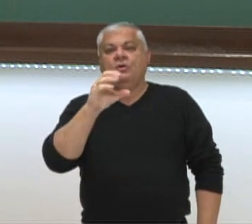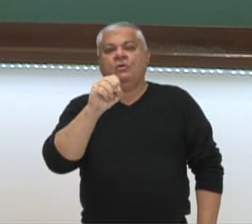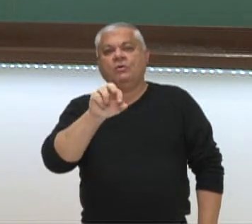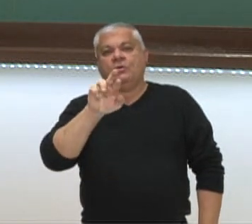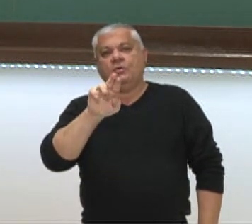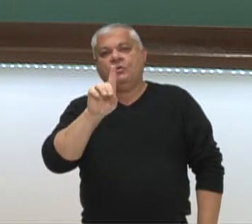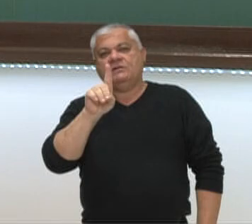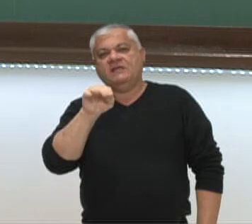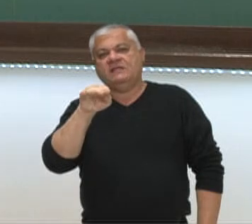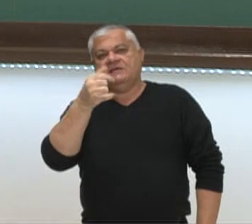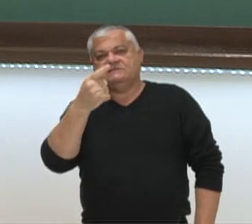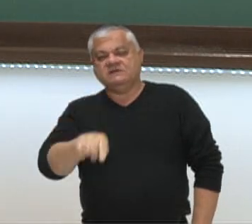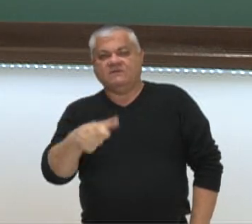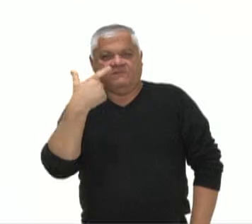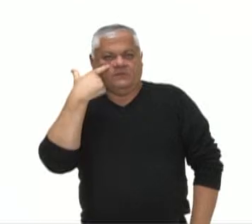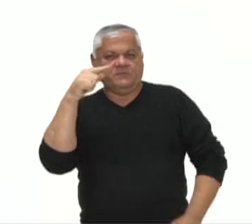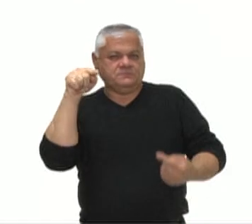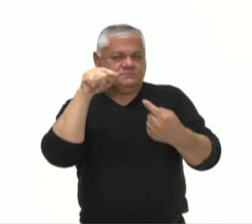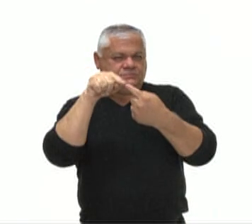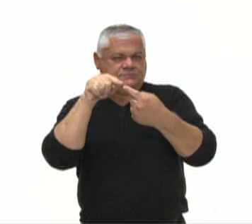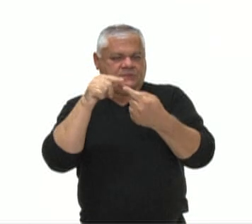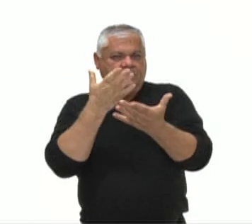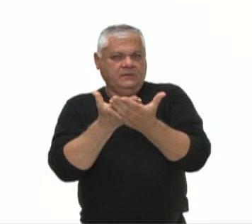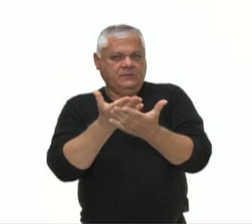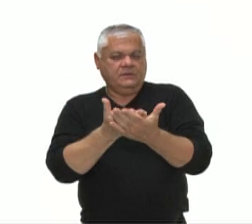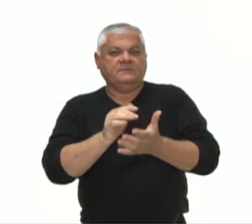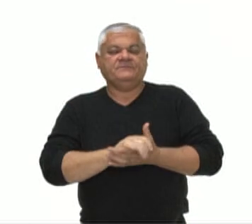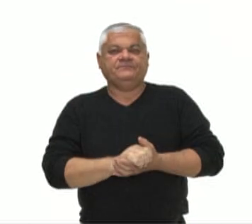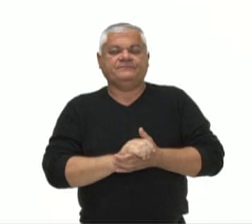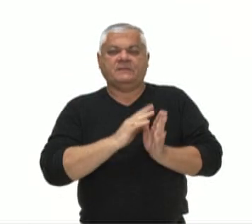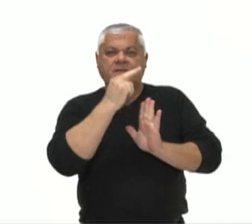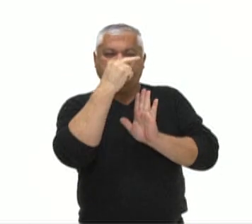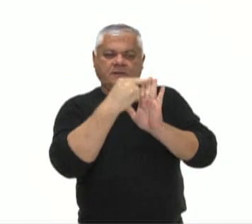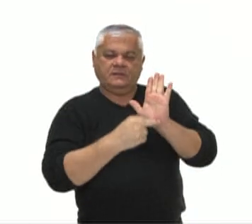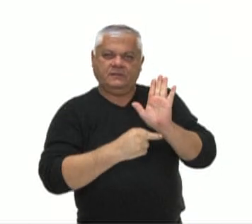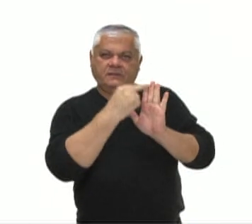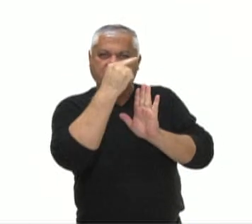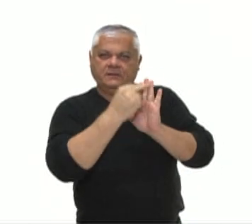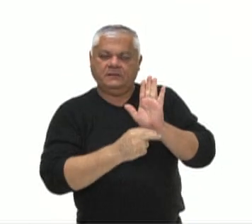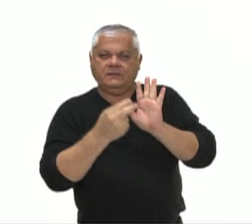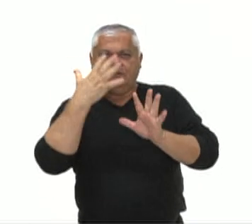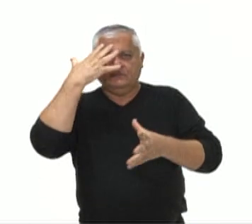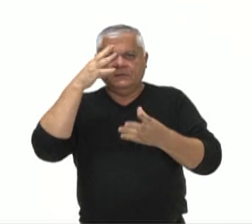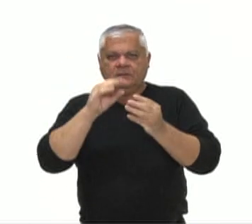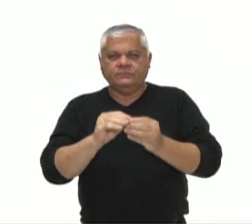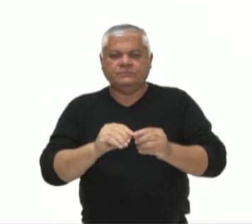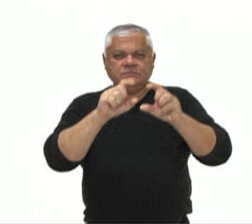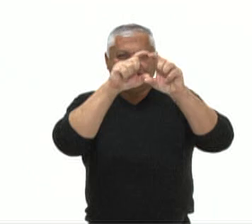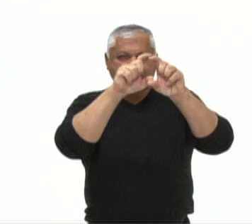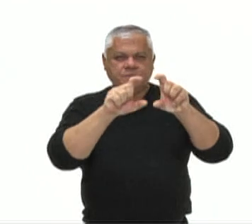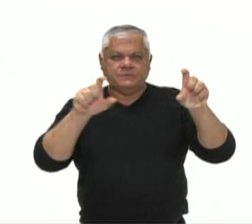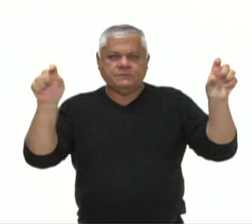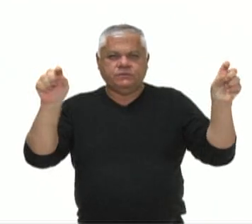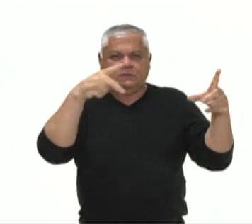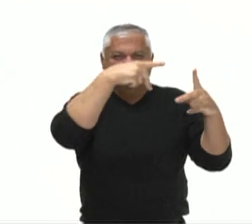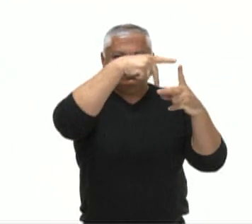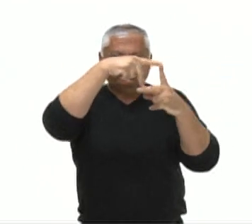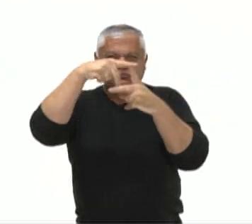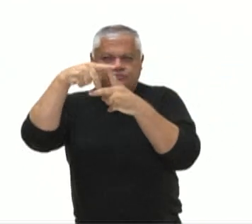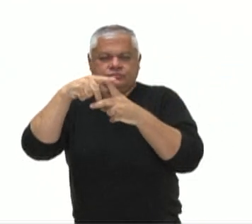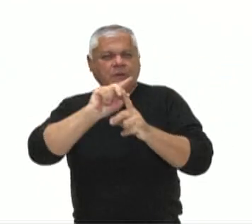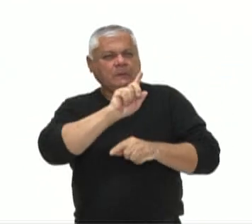aula. Eles são: ler e compreender tirinha, identificar o efeito de humor e